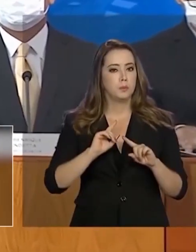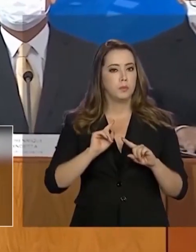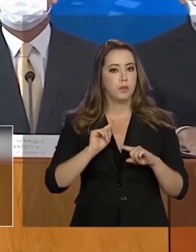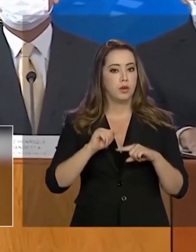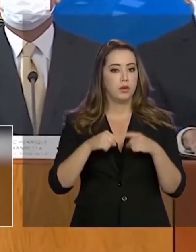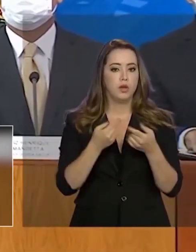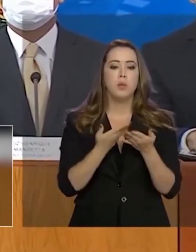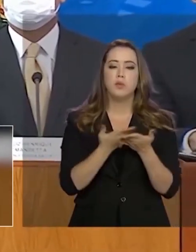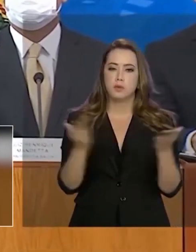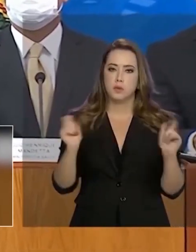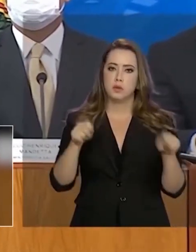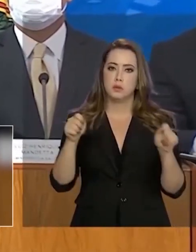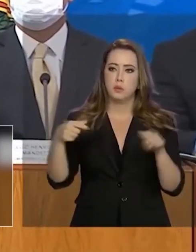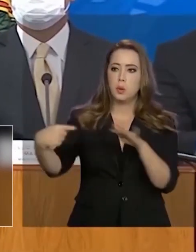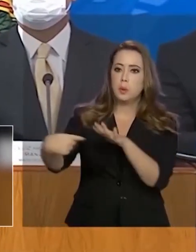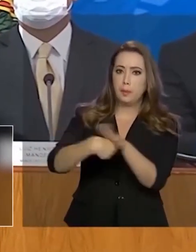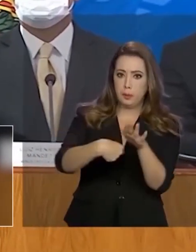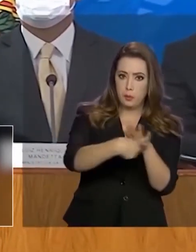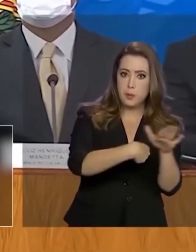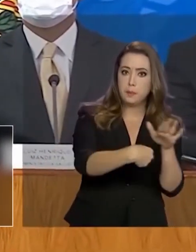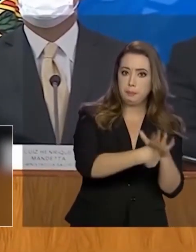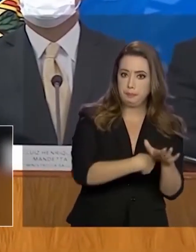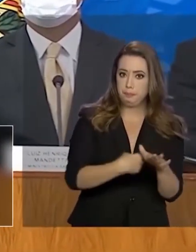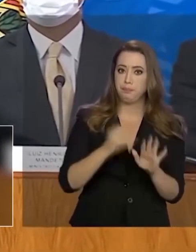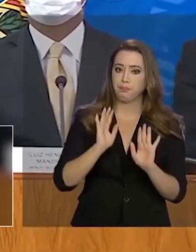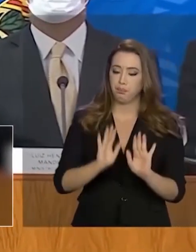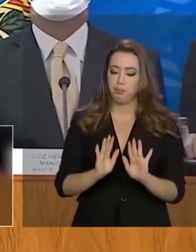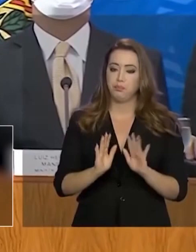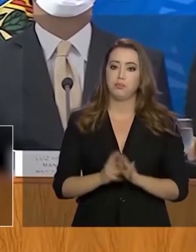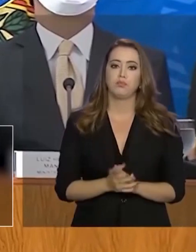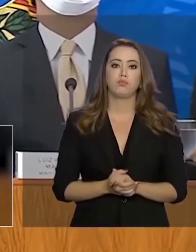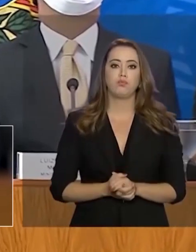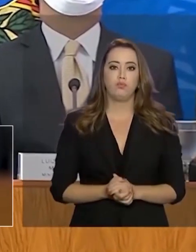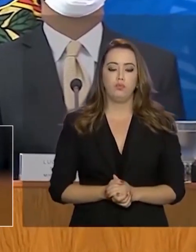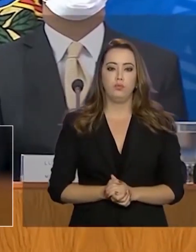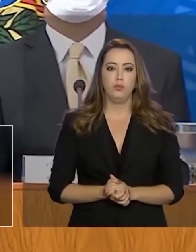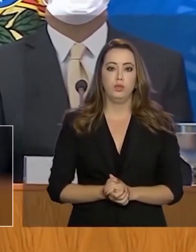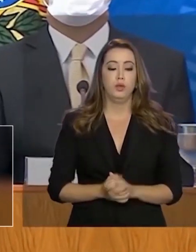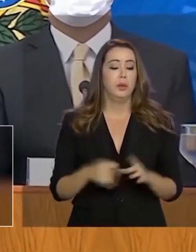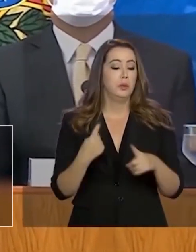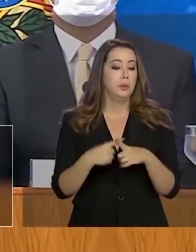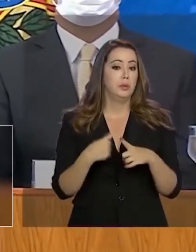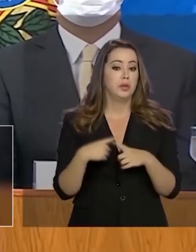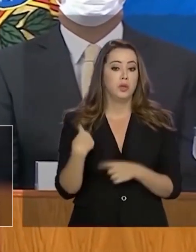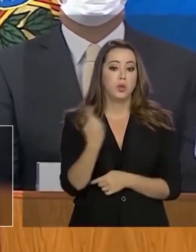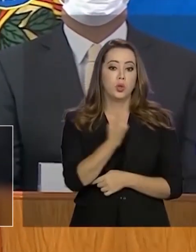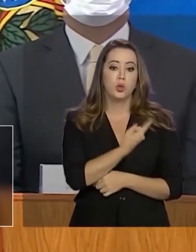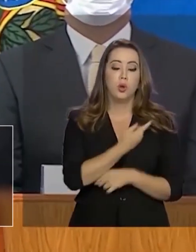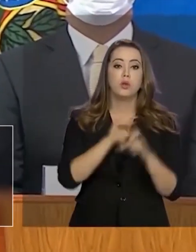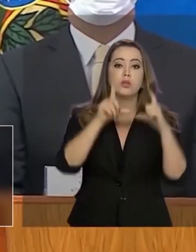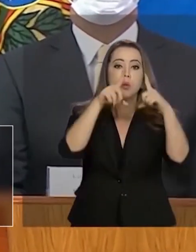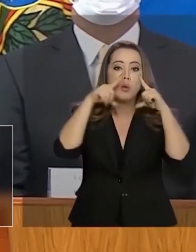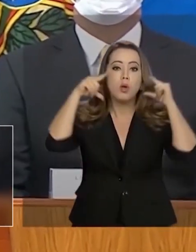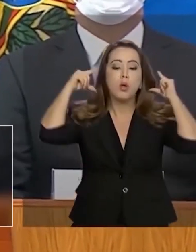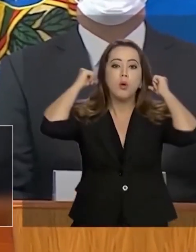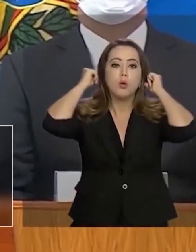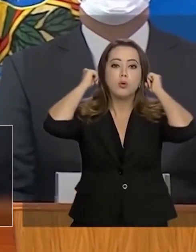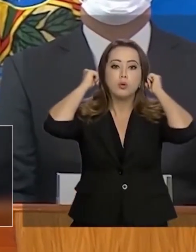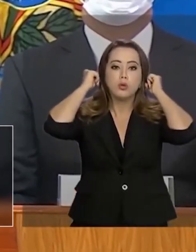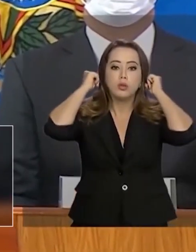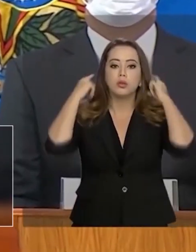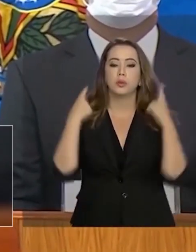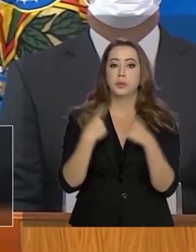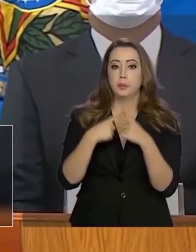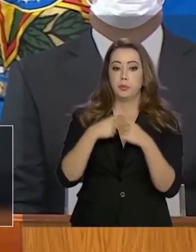contrário. Ao começar a pagar o mês de março aos beneficiários, o Ministério da Cidadania fez mais um corte, desta vez de quase